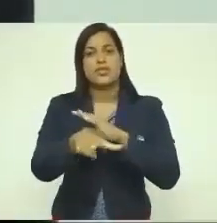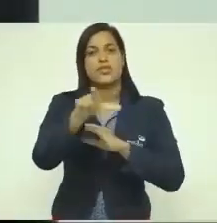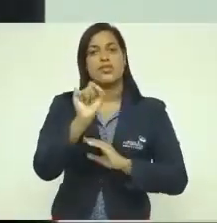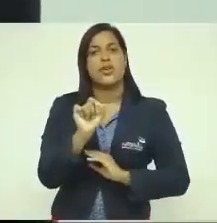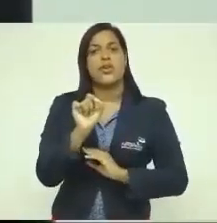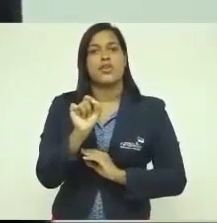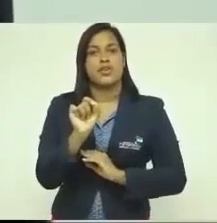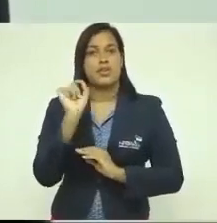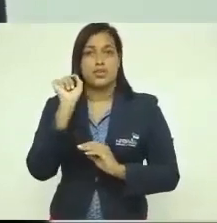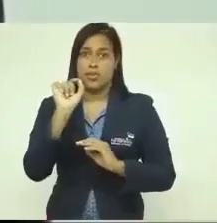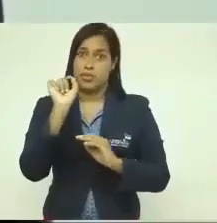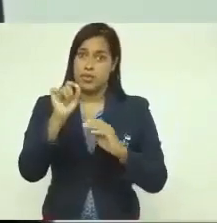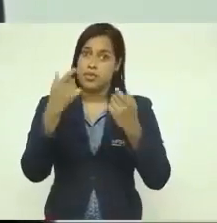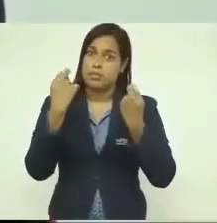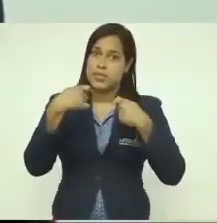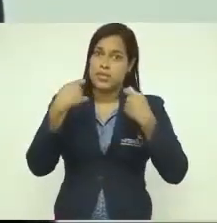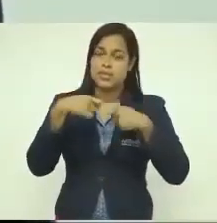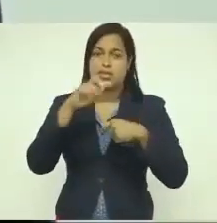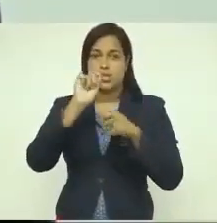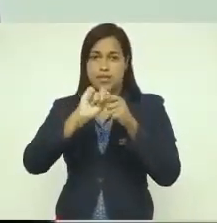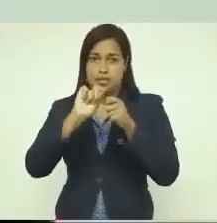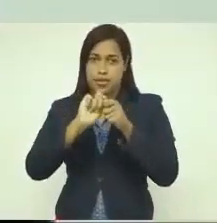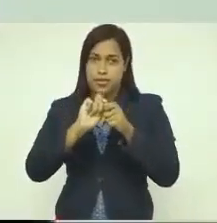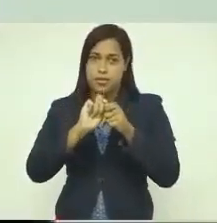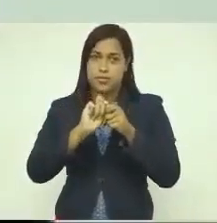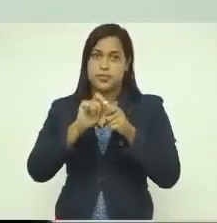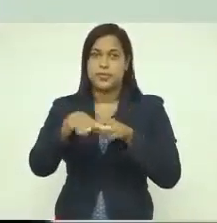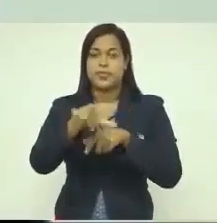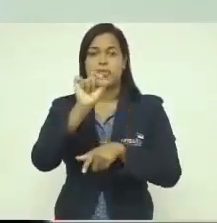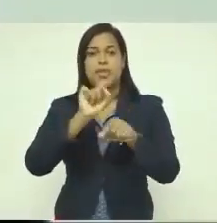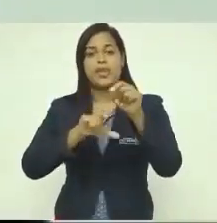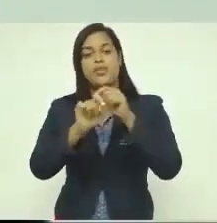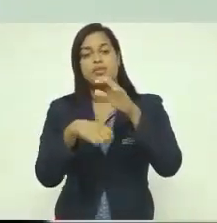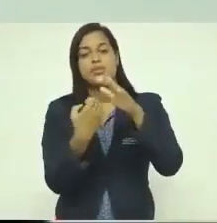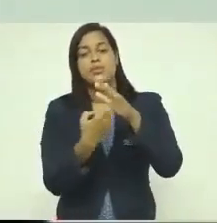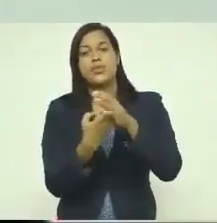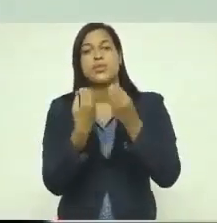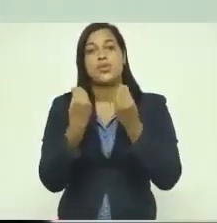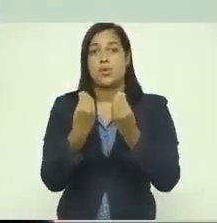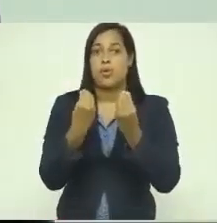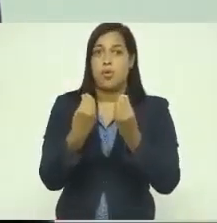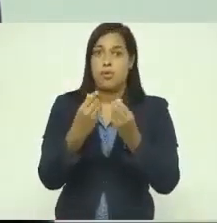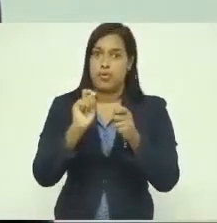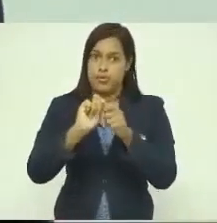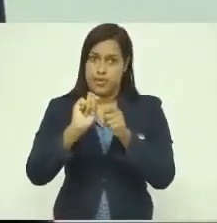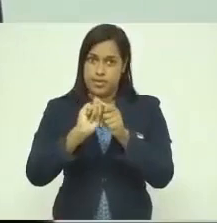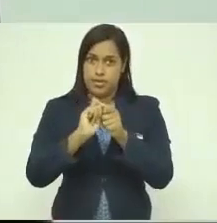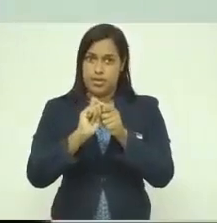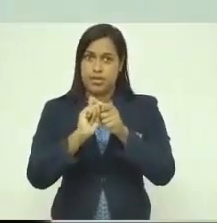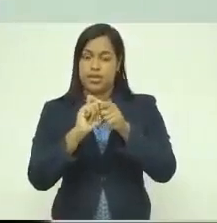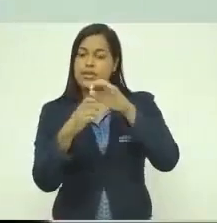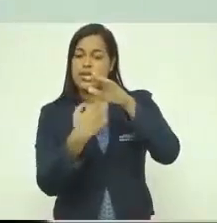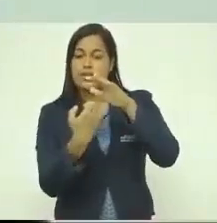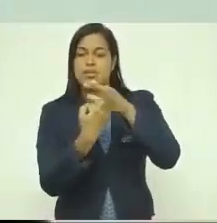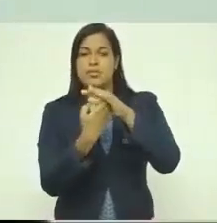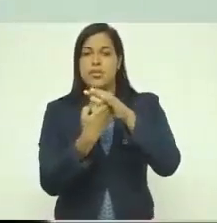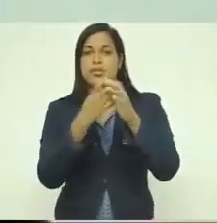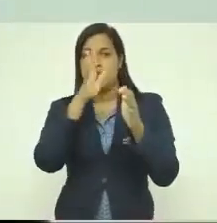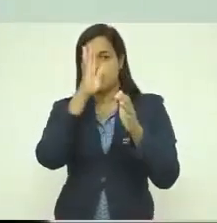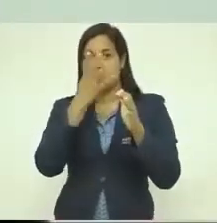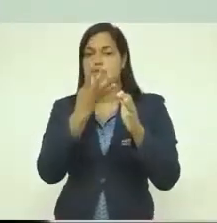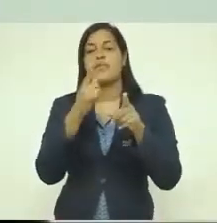decidem o que produzir, as empresas decidem como produzir e as